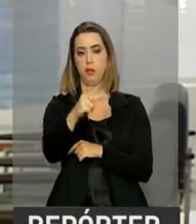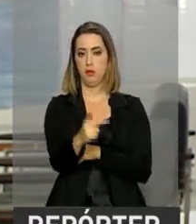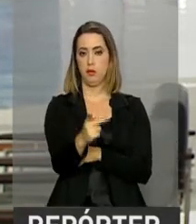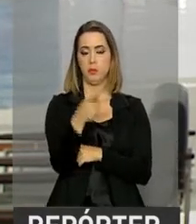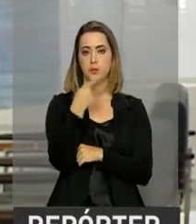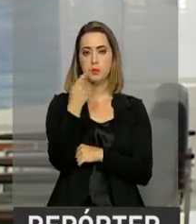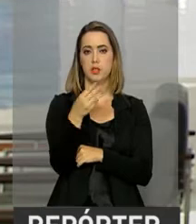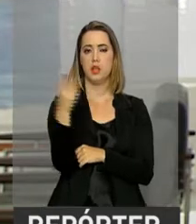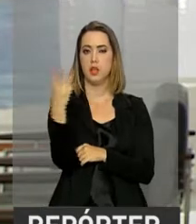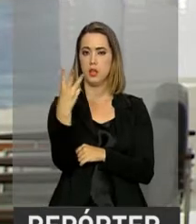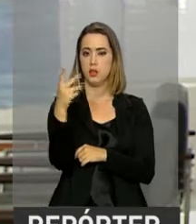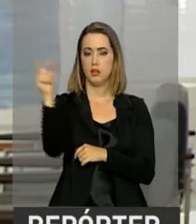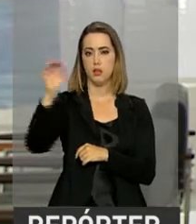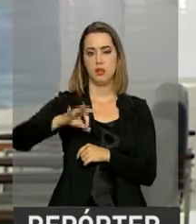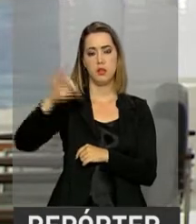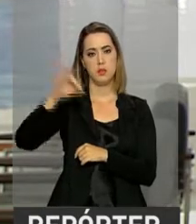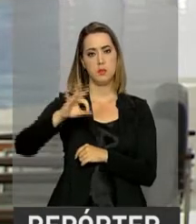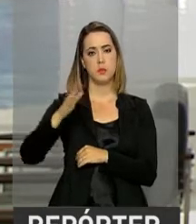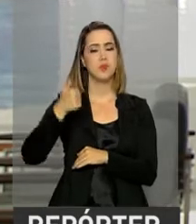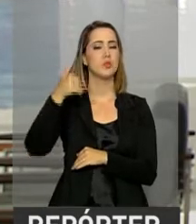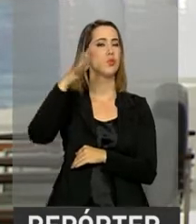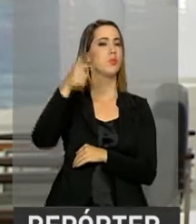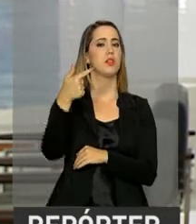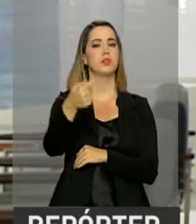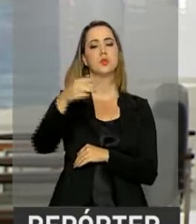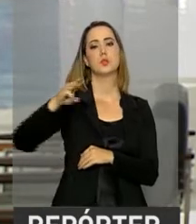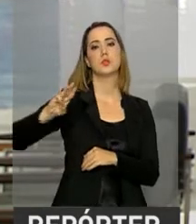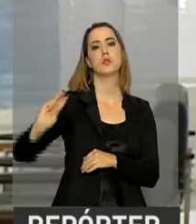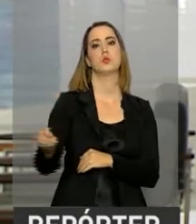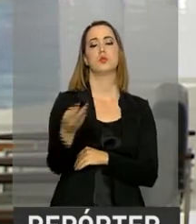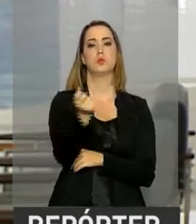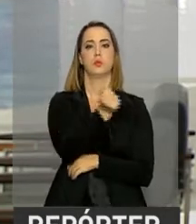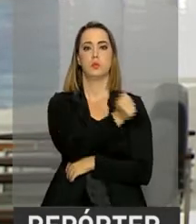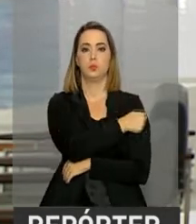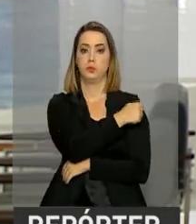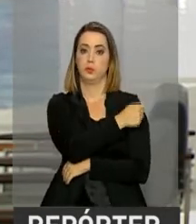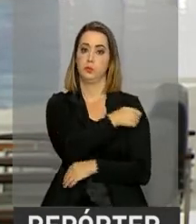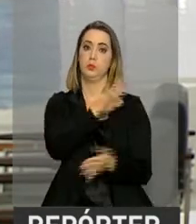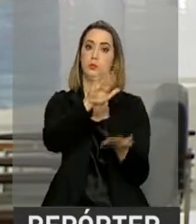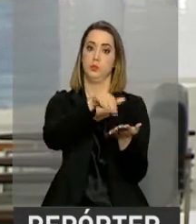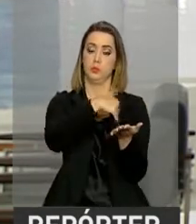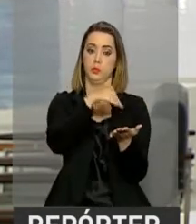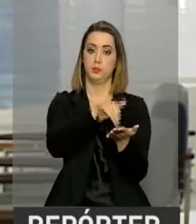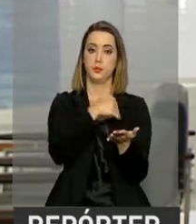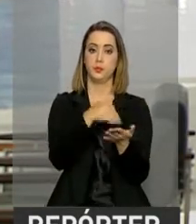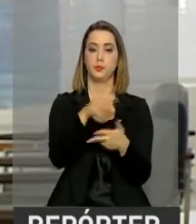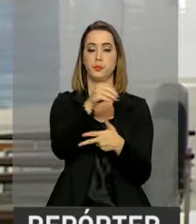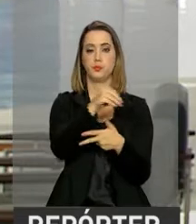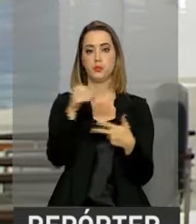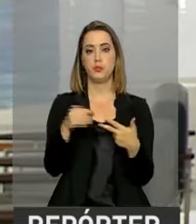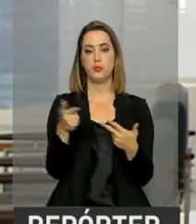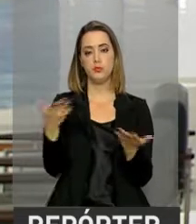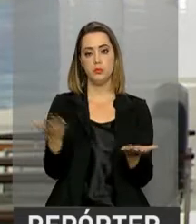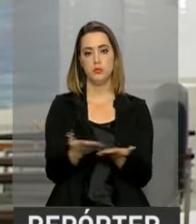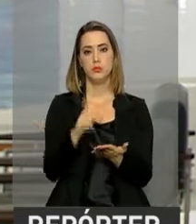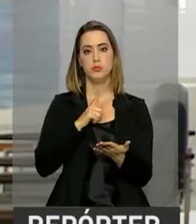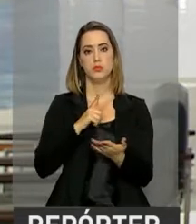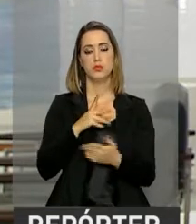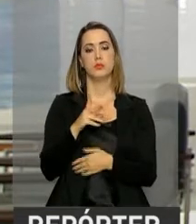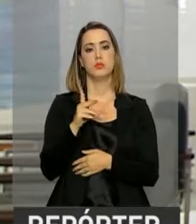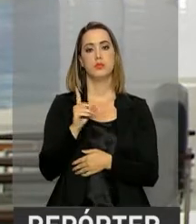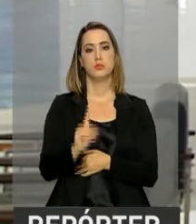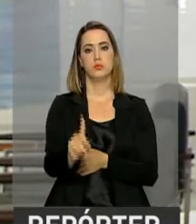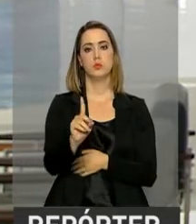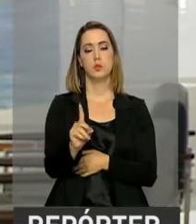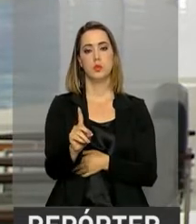de um universo de mais de 7 milhões e 600 mil estudantes inscritos no Enem deste ano vão ter o direito